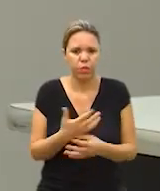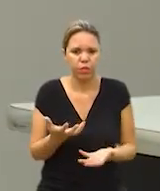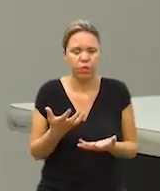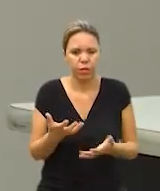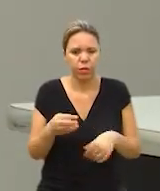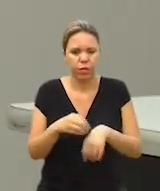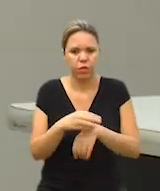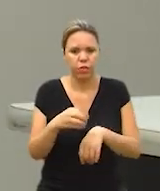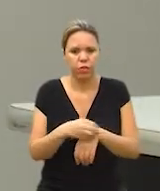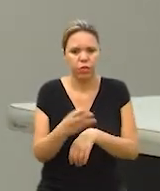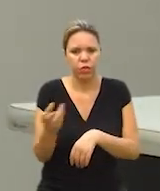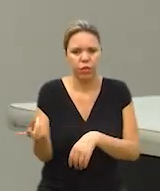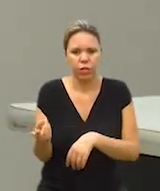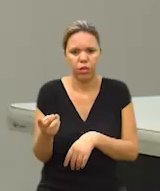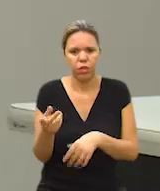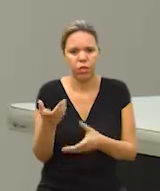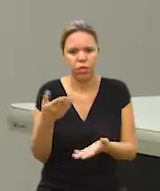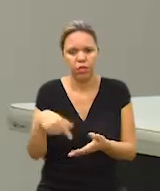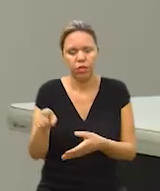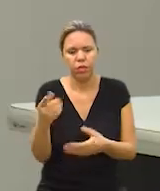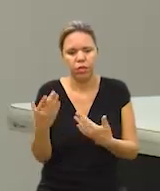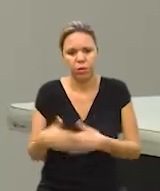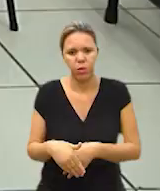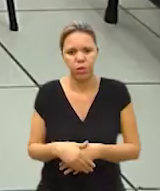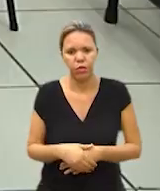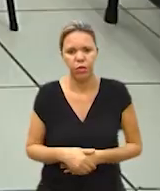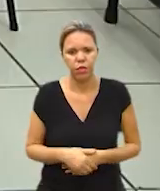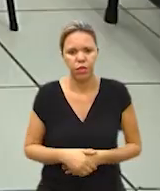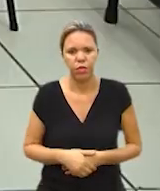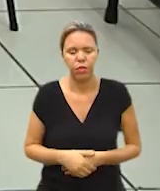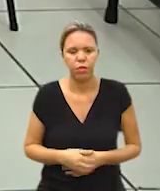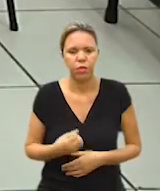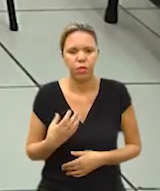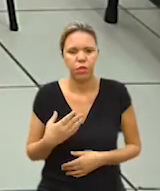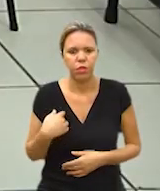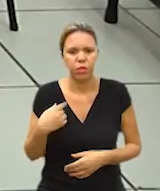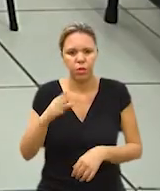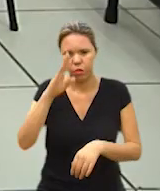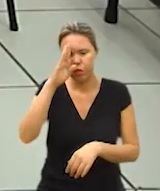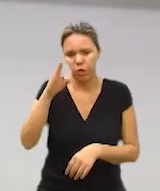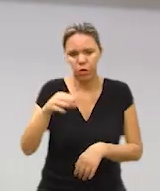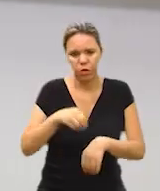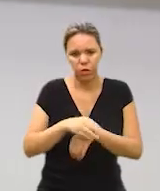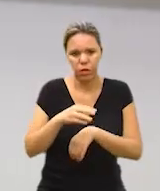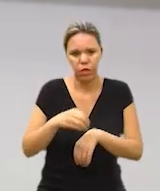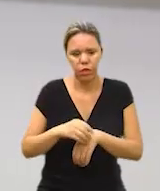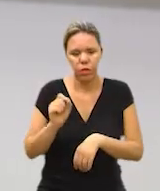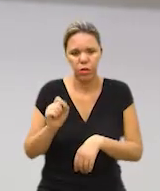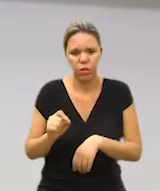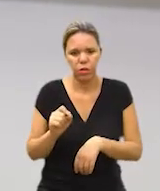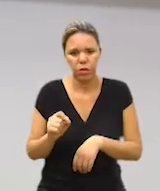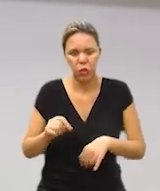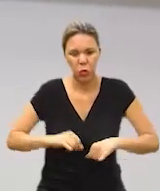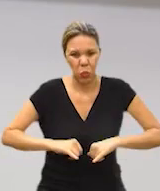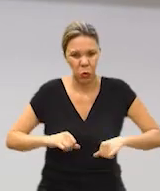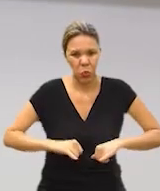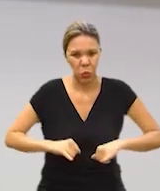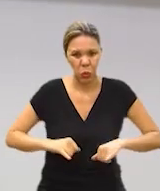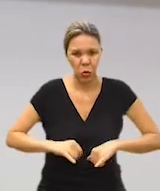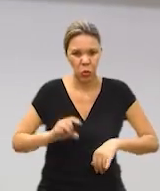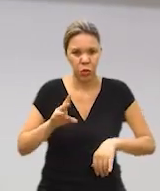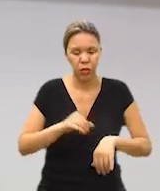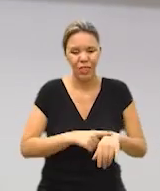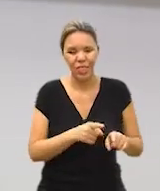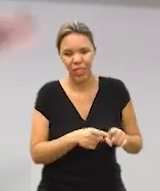quero uma dica sua para quem vai prestar o exame. Bom, a minha principal dica é que o sacrifício é por um